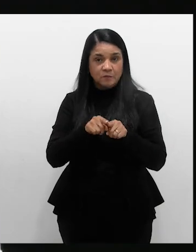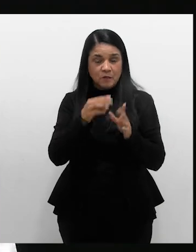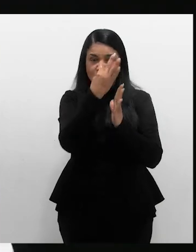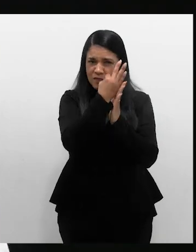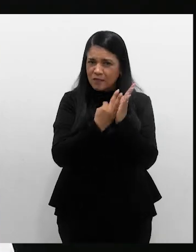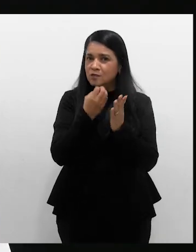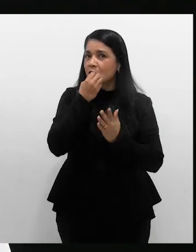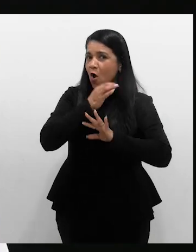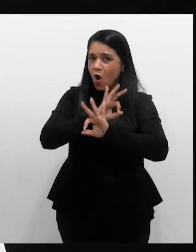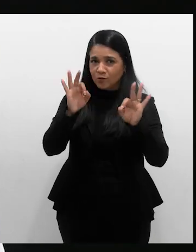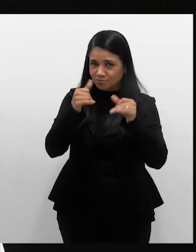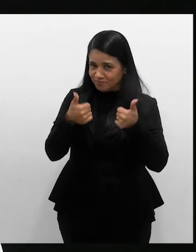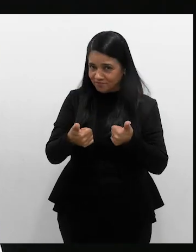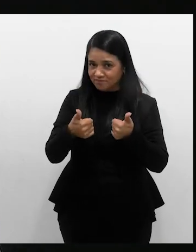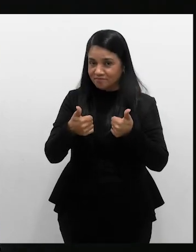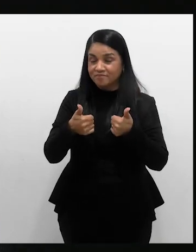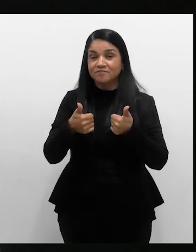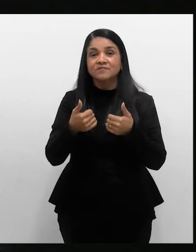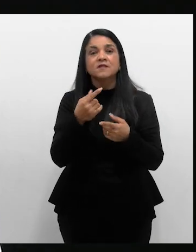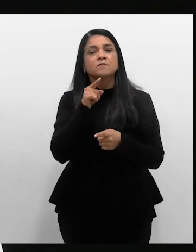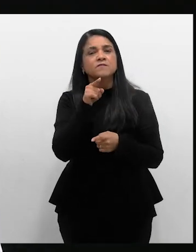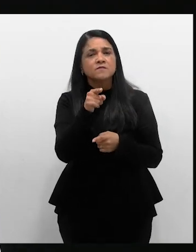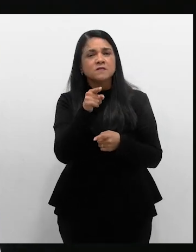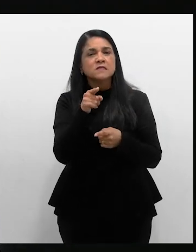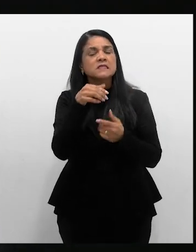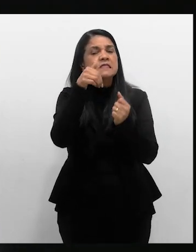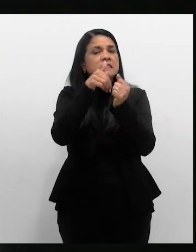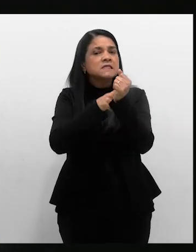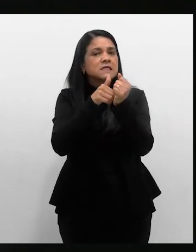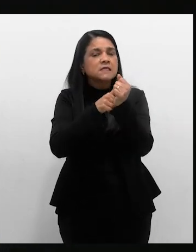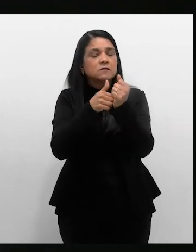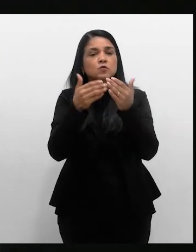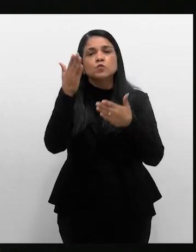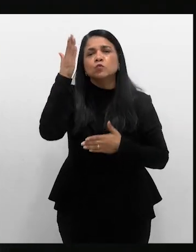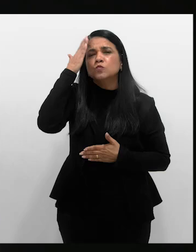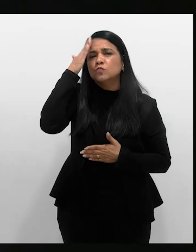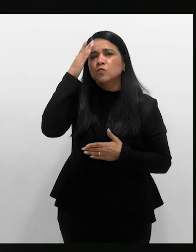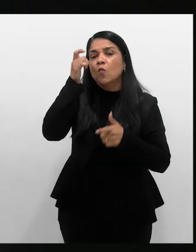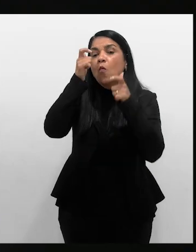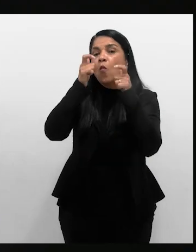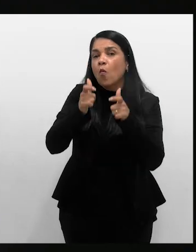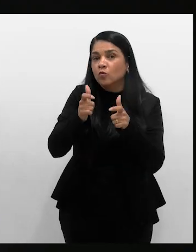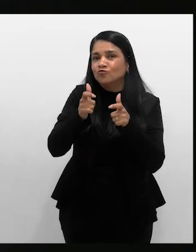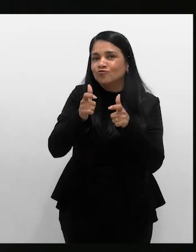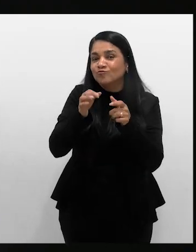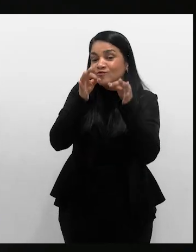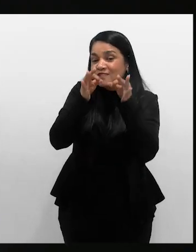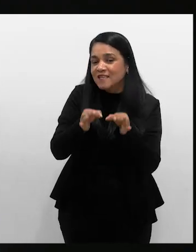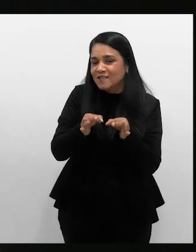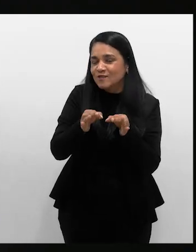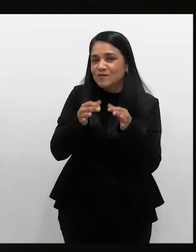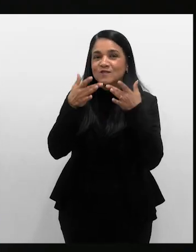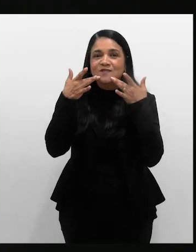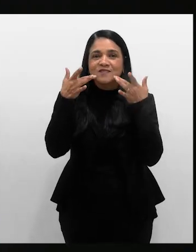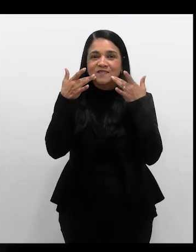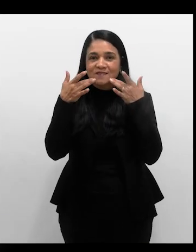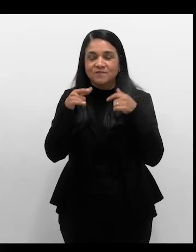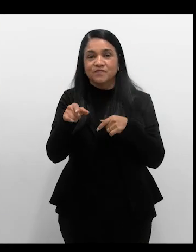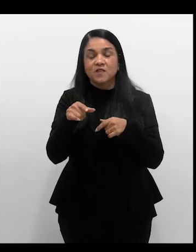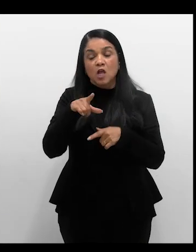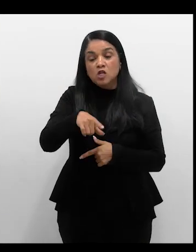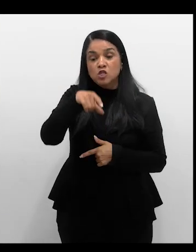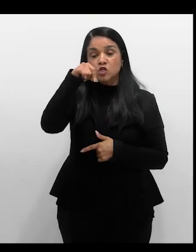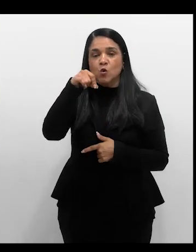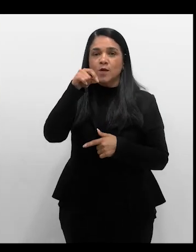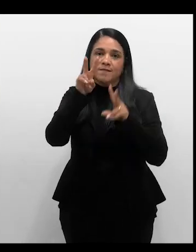sensacional, mas o texto é muito bom mesmo. Qual é para você o segredo desse sucesso? Aonde é o grande acerto da peça?